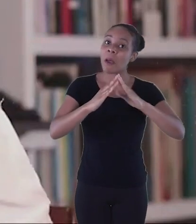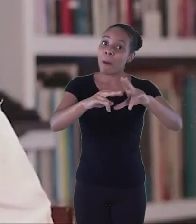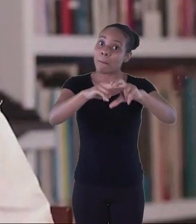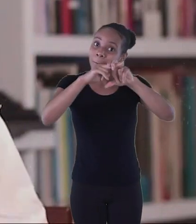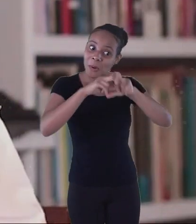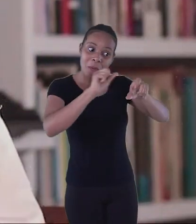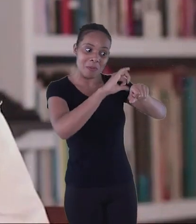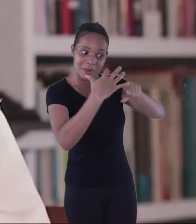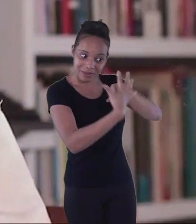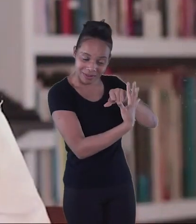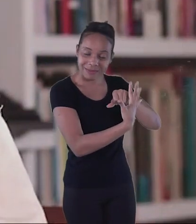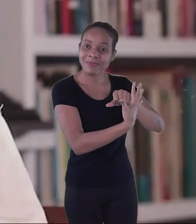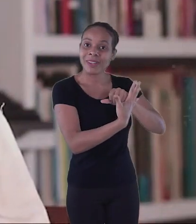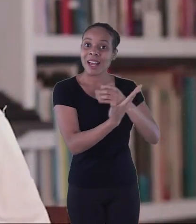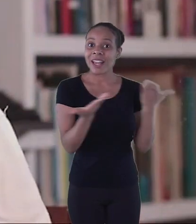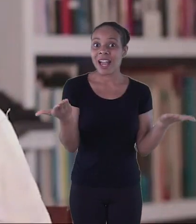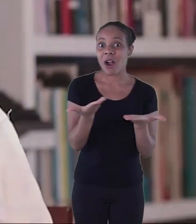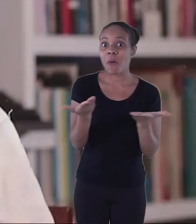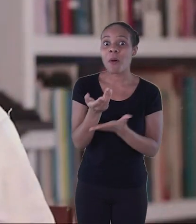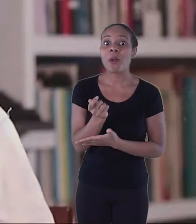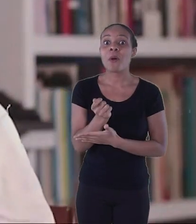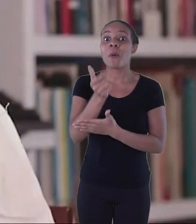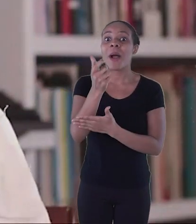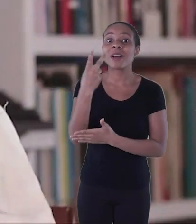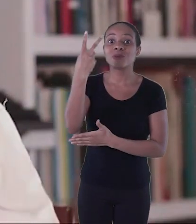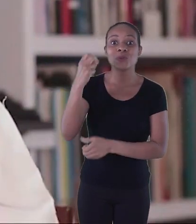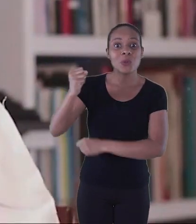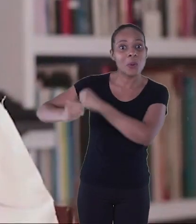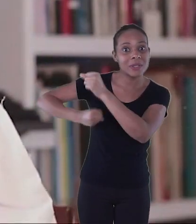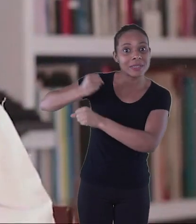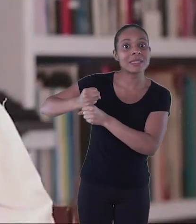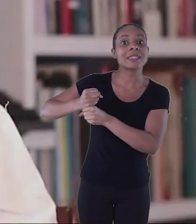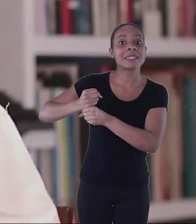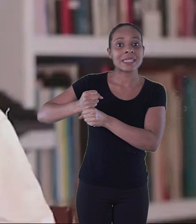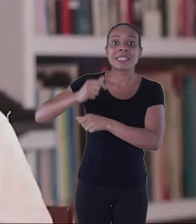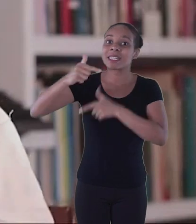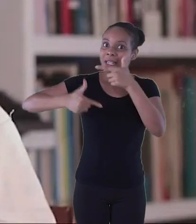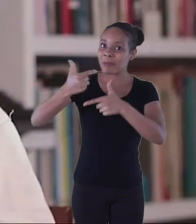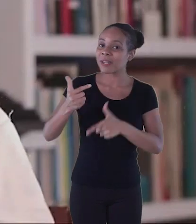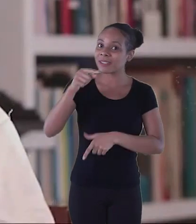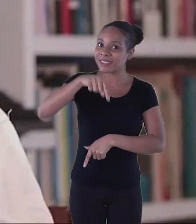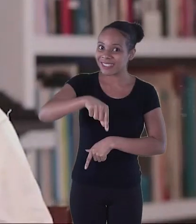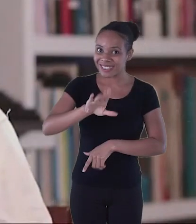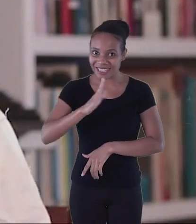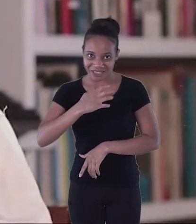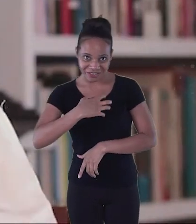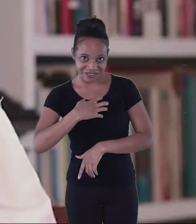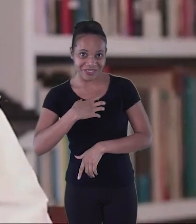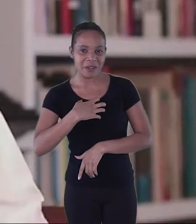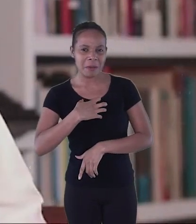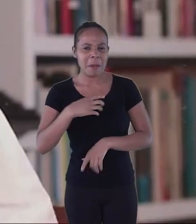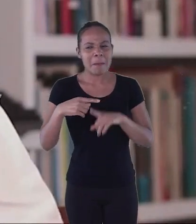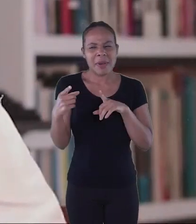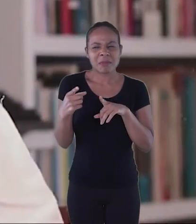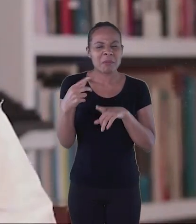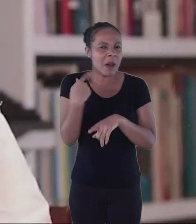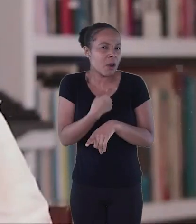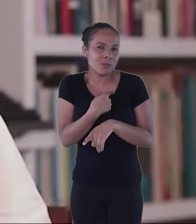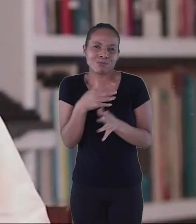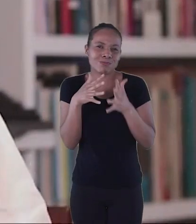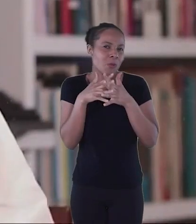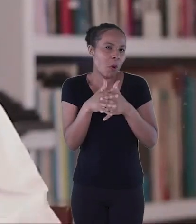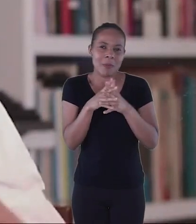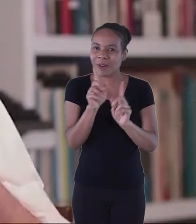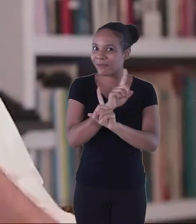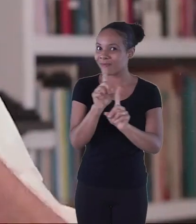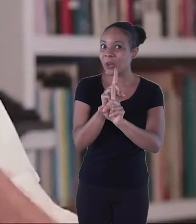uma ampla estante com diversos livros. Mas que nem para o Sempre um Papo nem tão é complicado assim, porque há cerca de 25